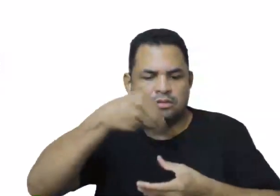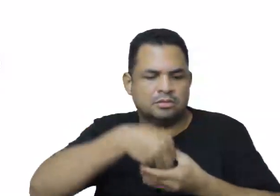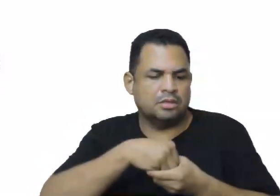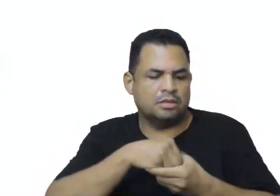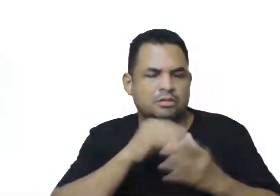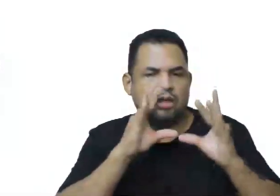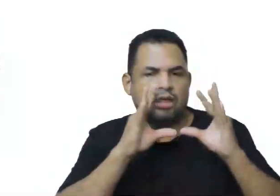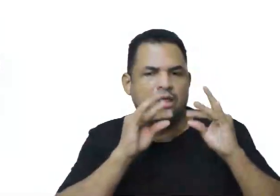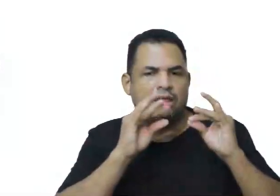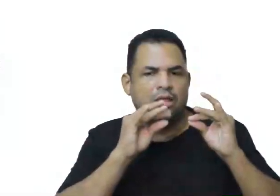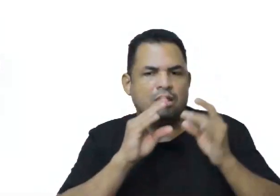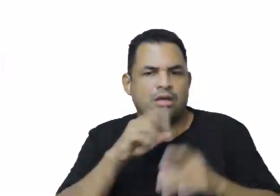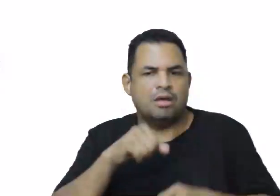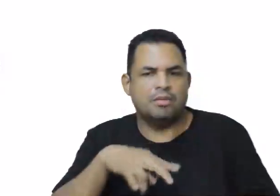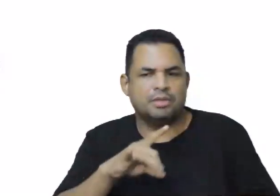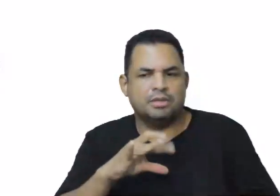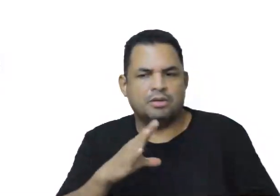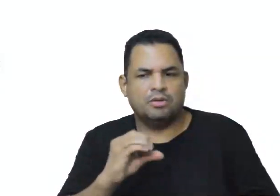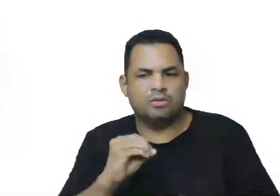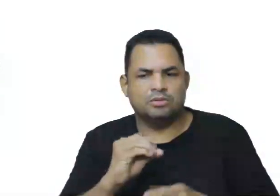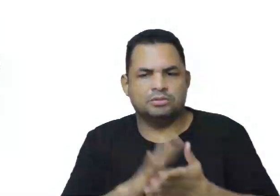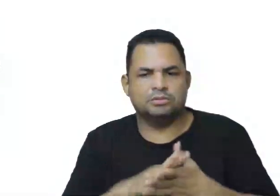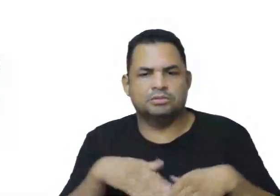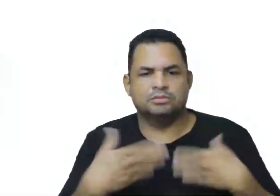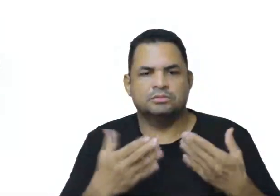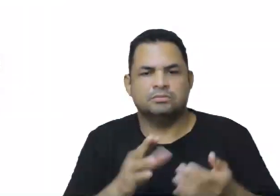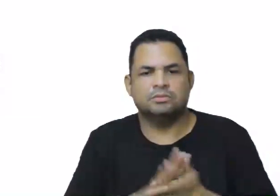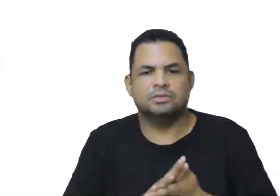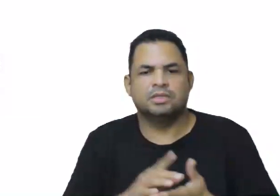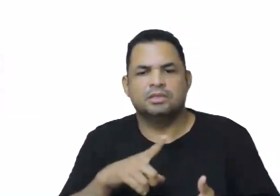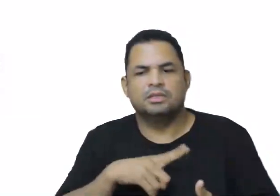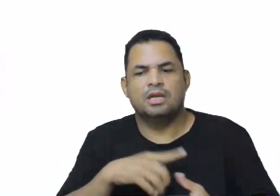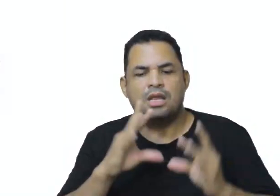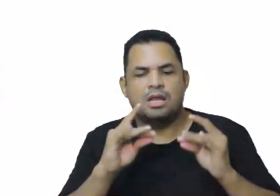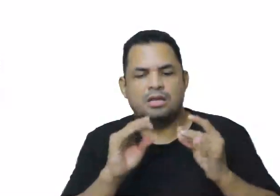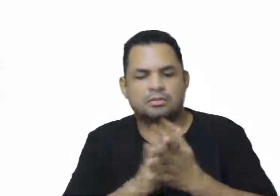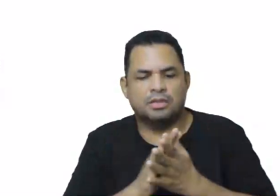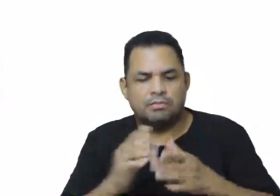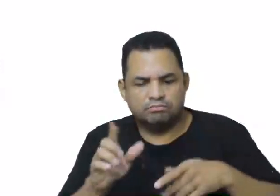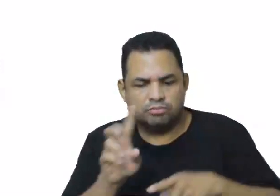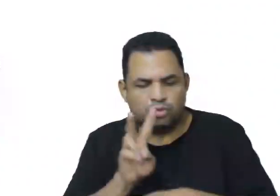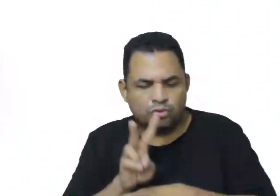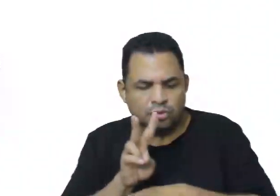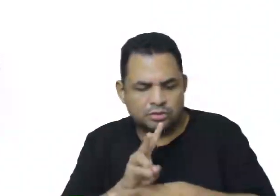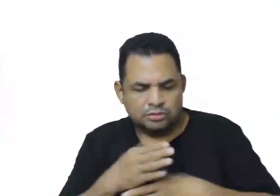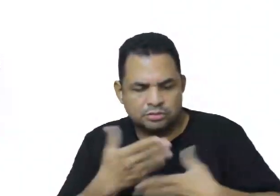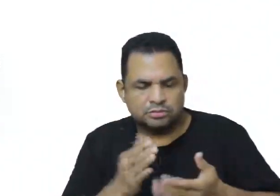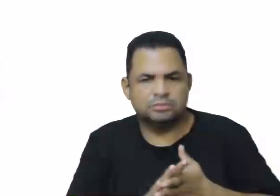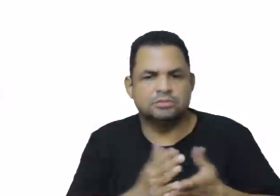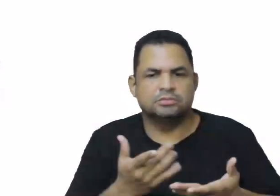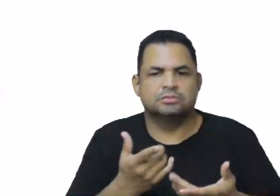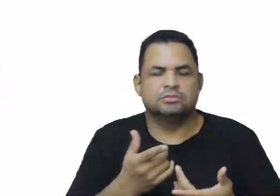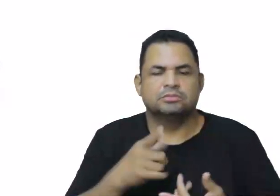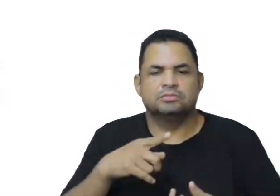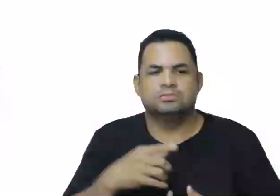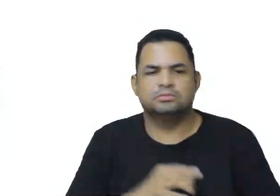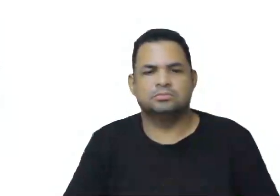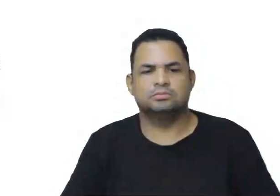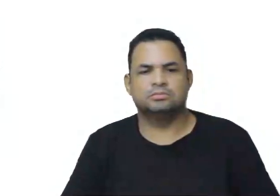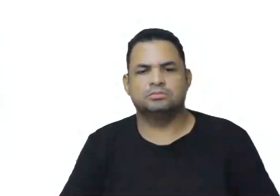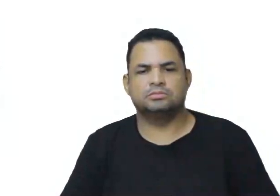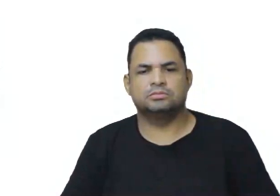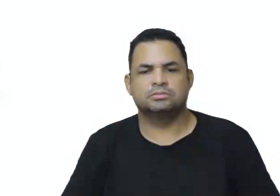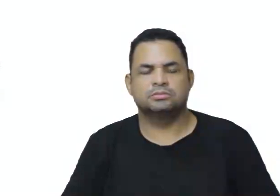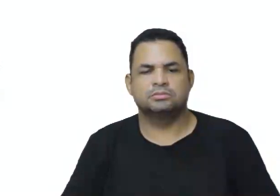no líquido amniótico, que é aquele líquido que eu falei que serve para proteção mecânica também, entre outras funções.